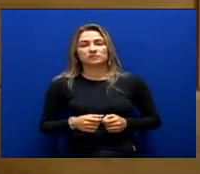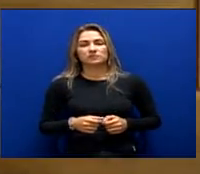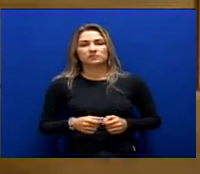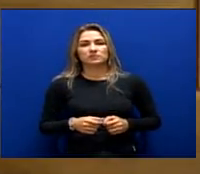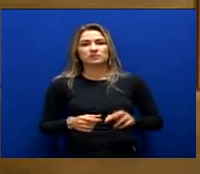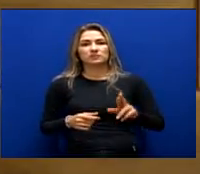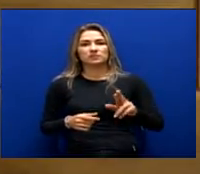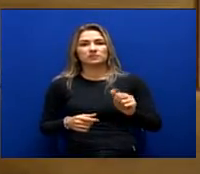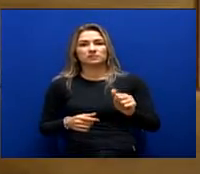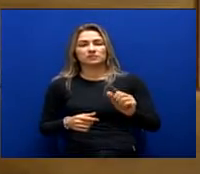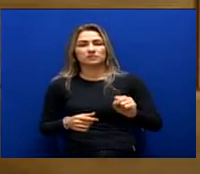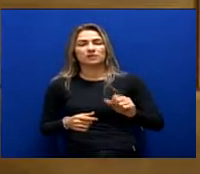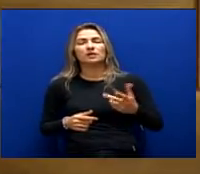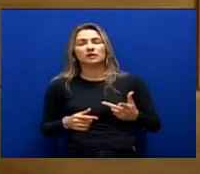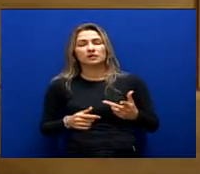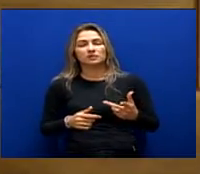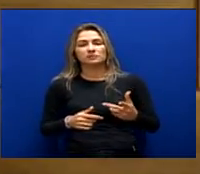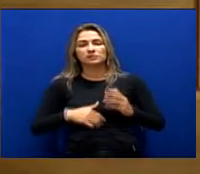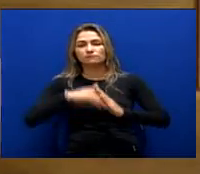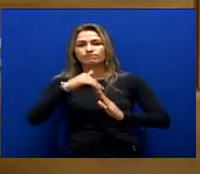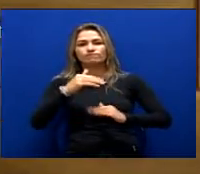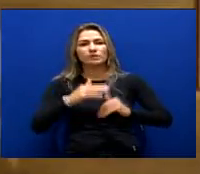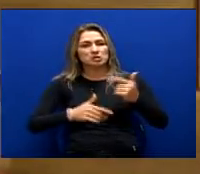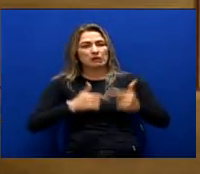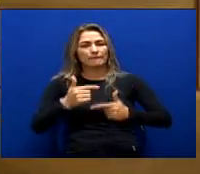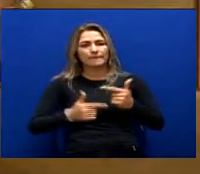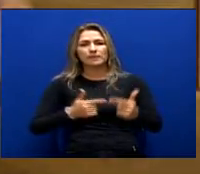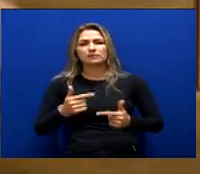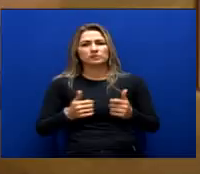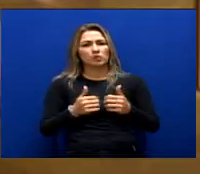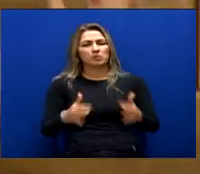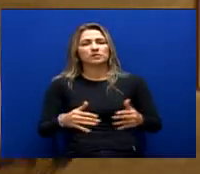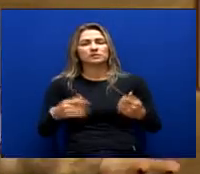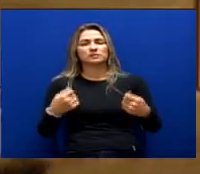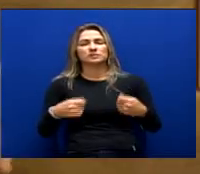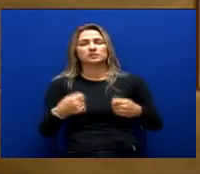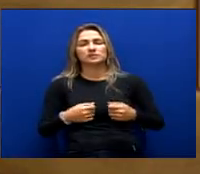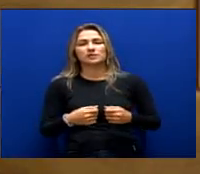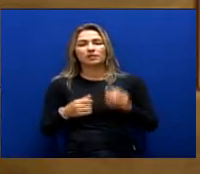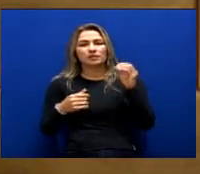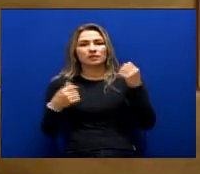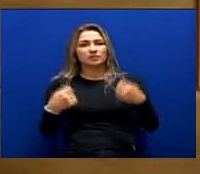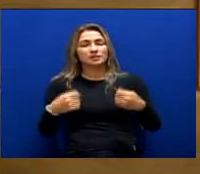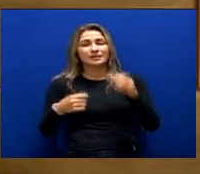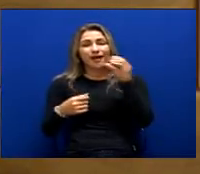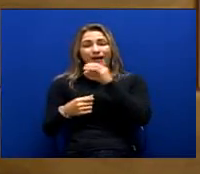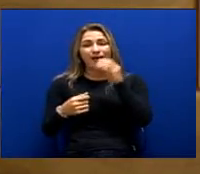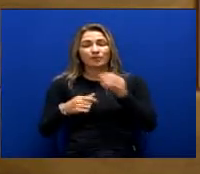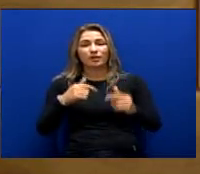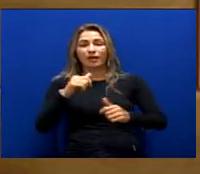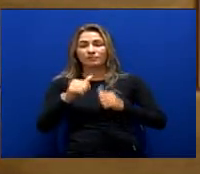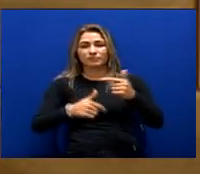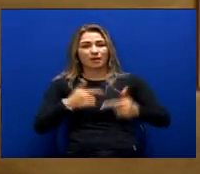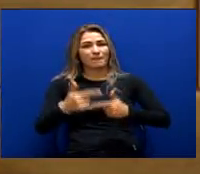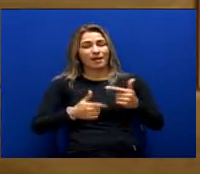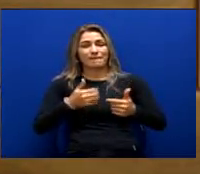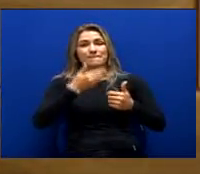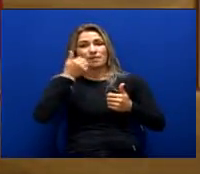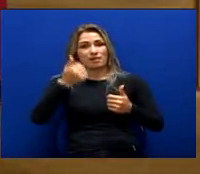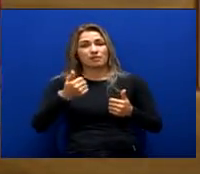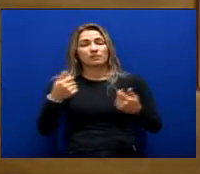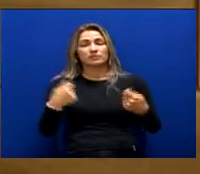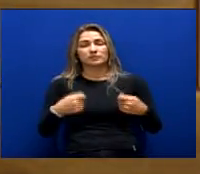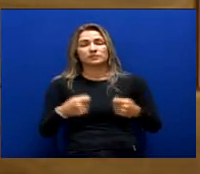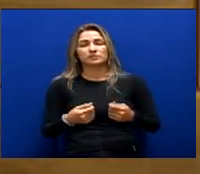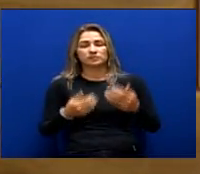razão ela funcione então precisa realmente que essa rede passe a funcionar melhor e eu quero agradecer novamente